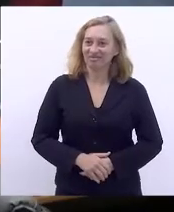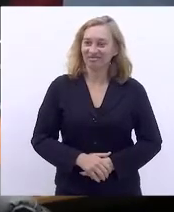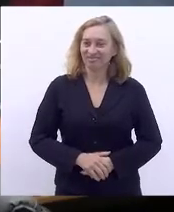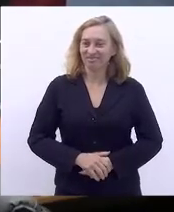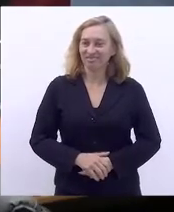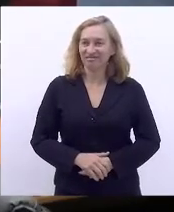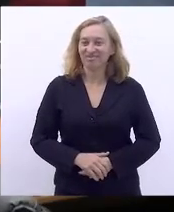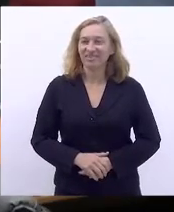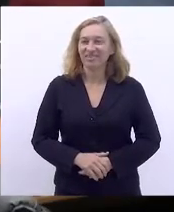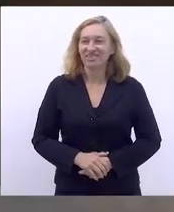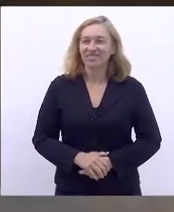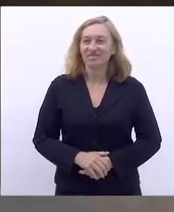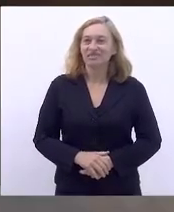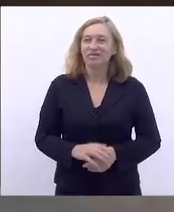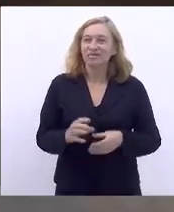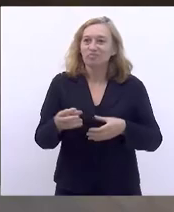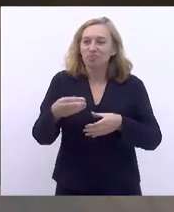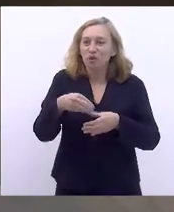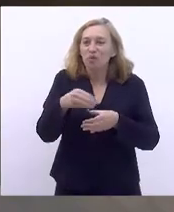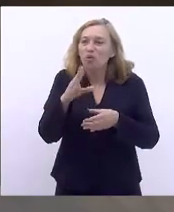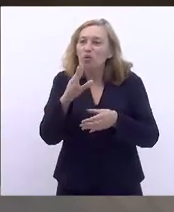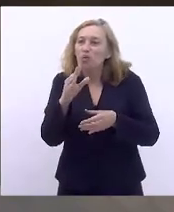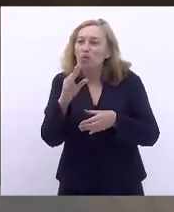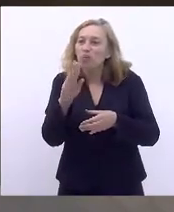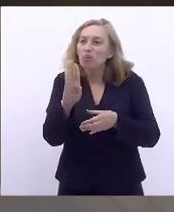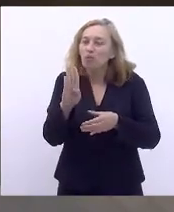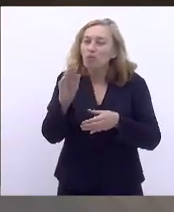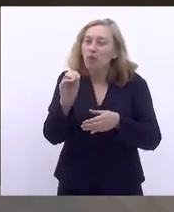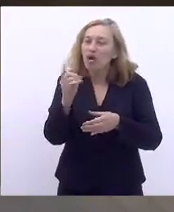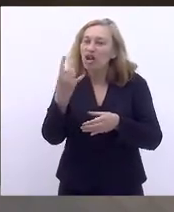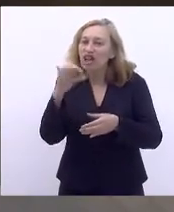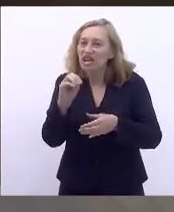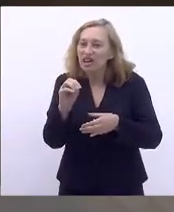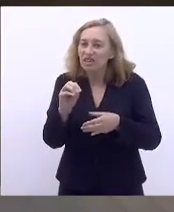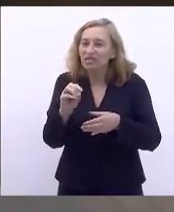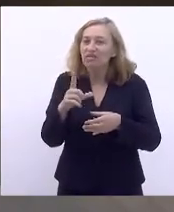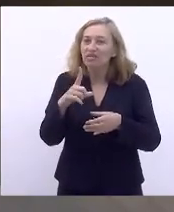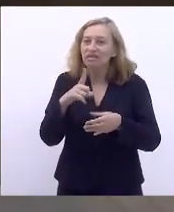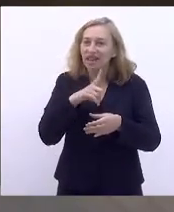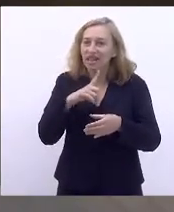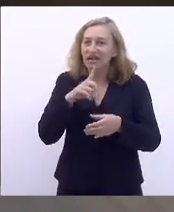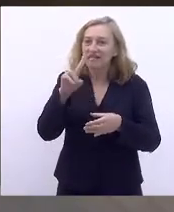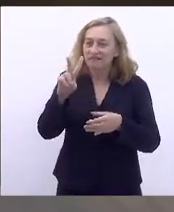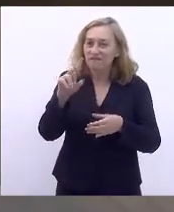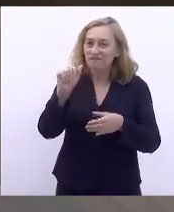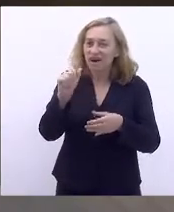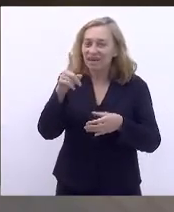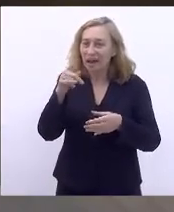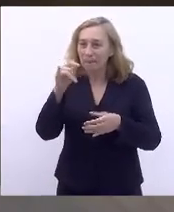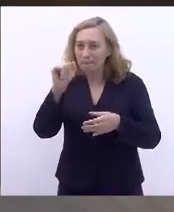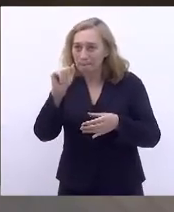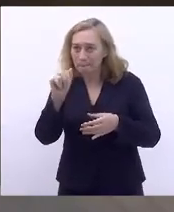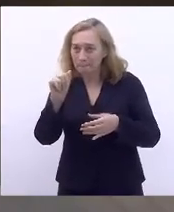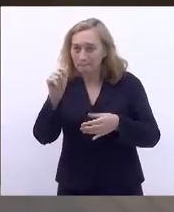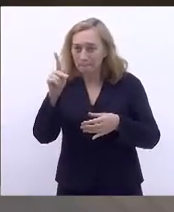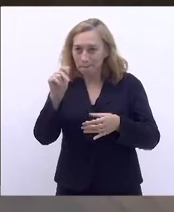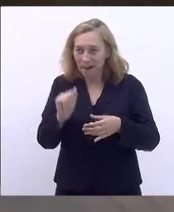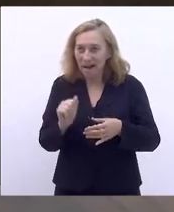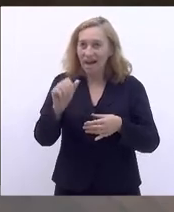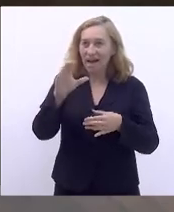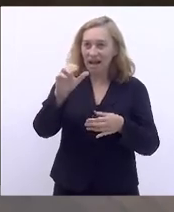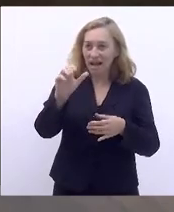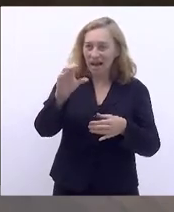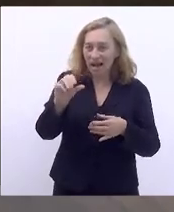O recheio do bolinho, presidente, o recheio do bolinho vem vatapá, caruru, tem pessoas que não gostam.